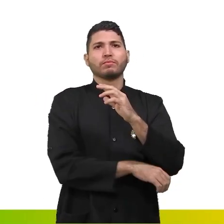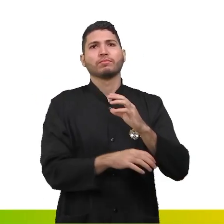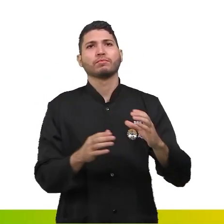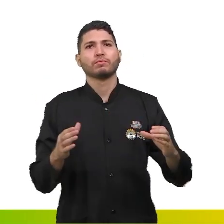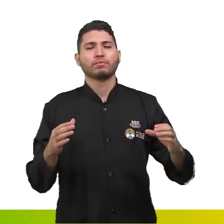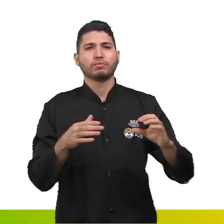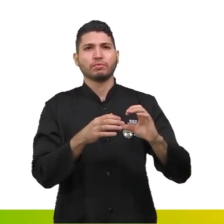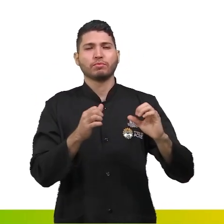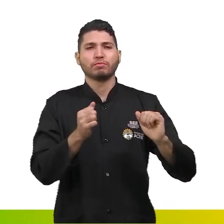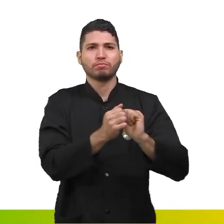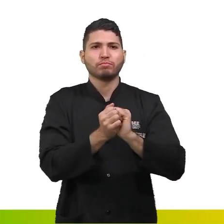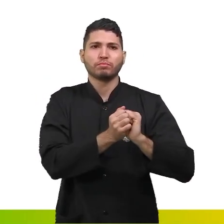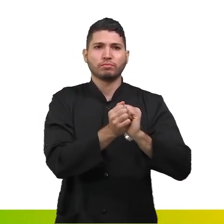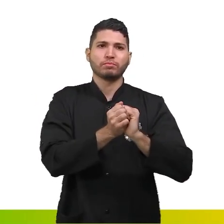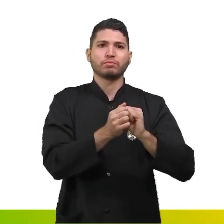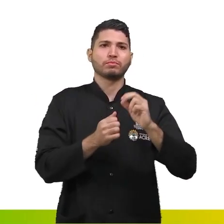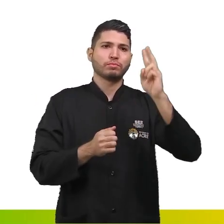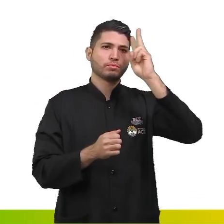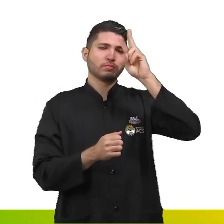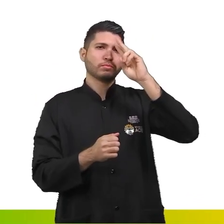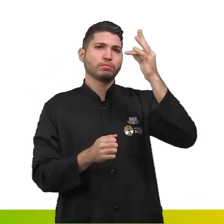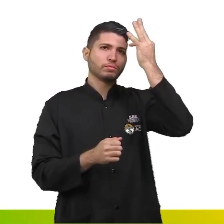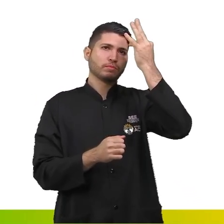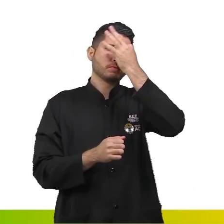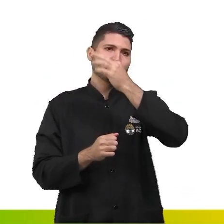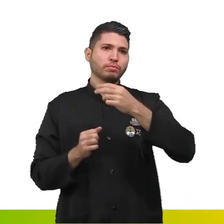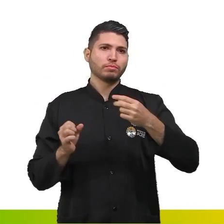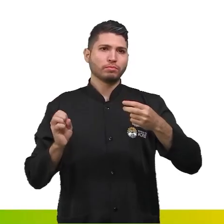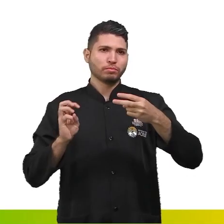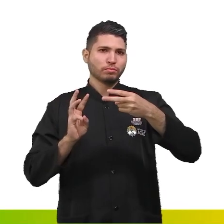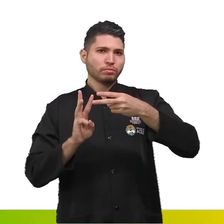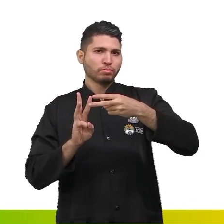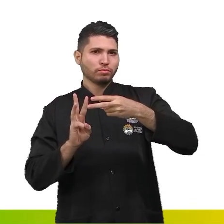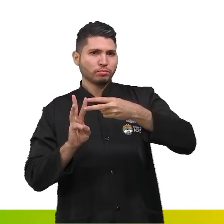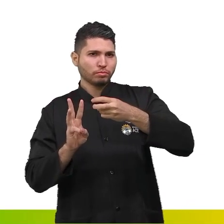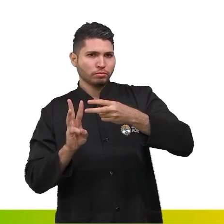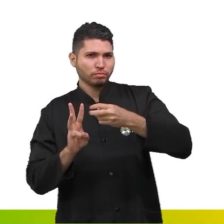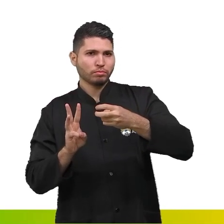da filosofia indígena se dá de maneira